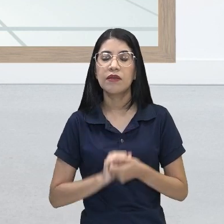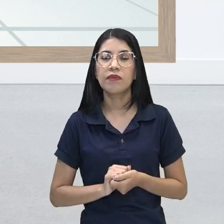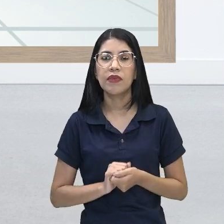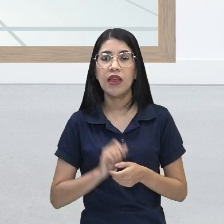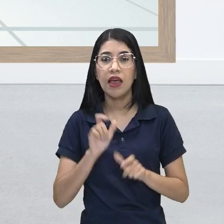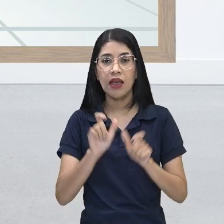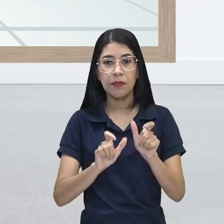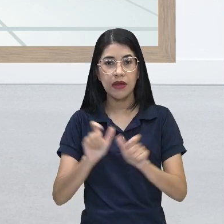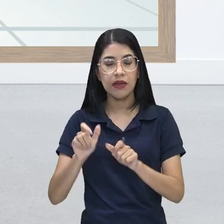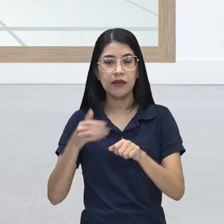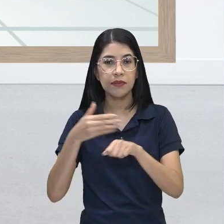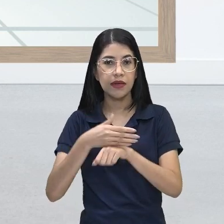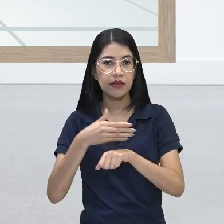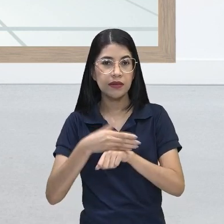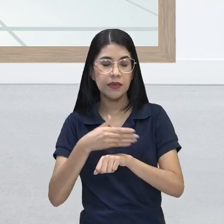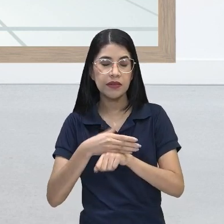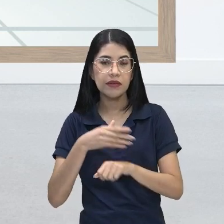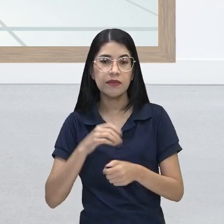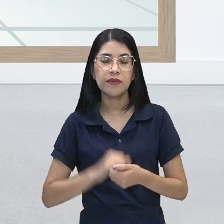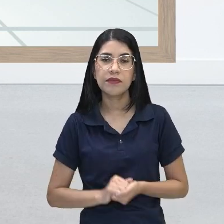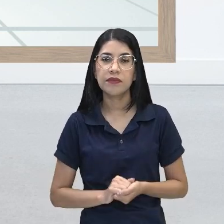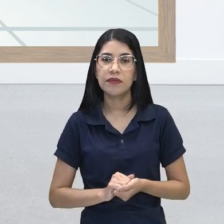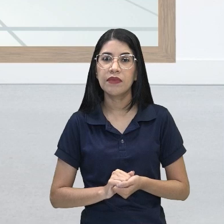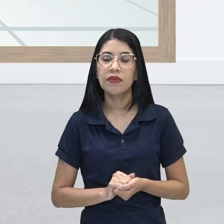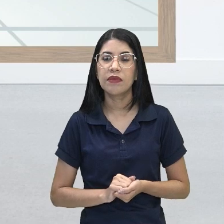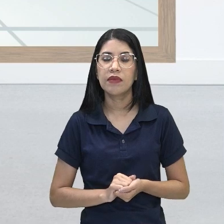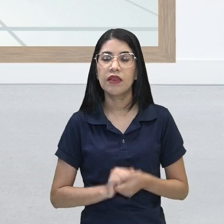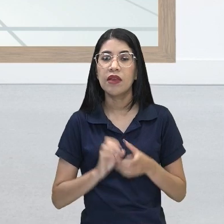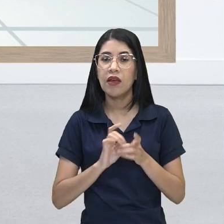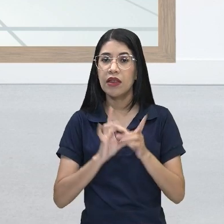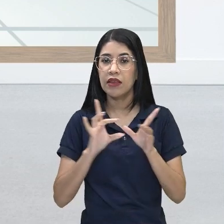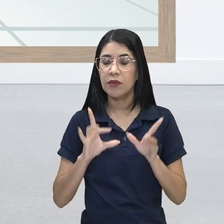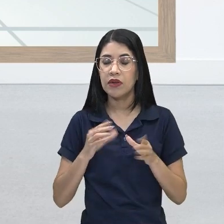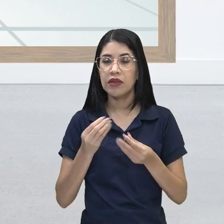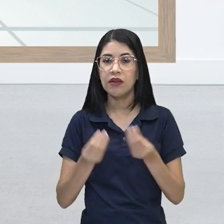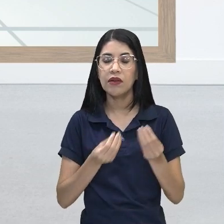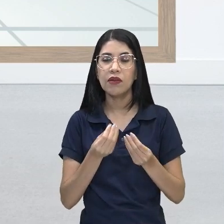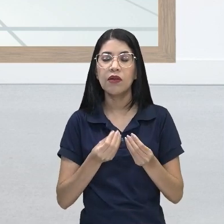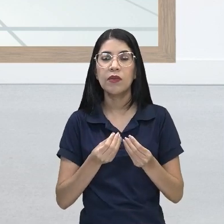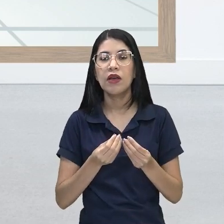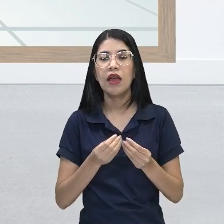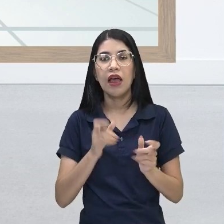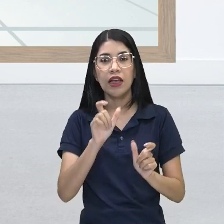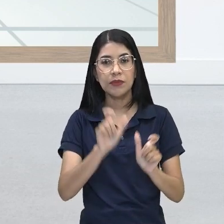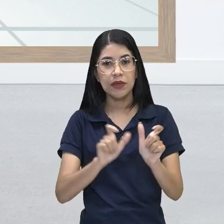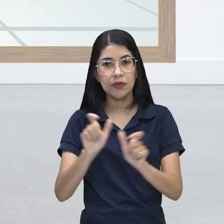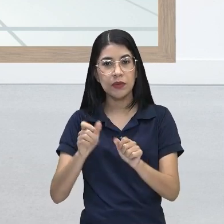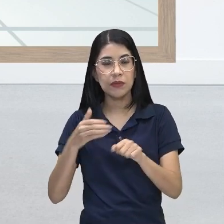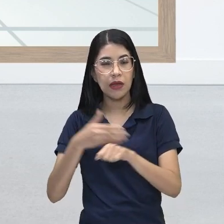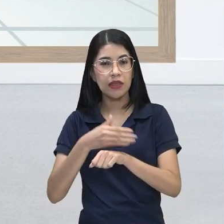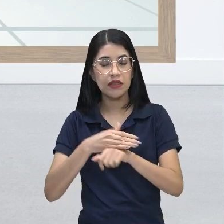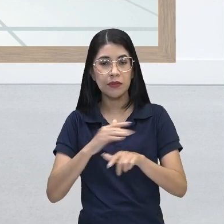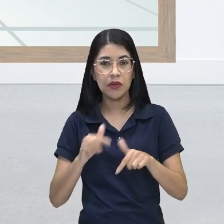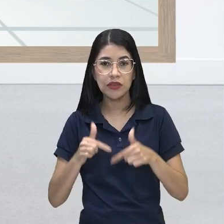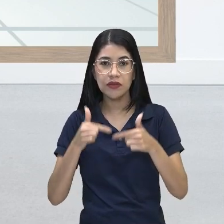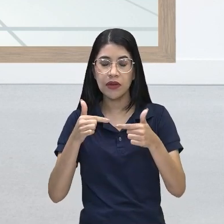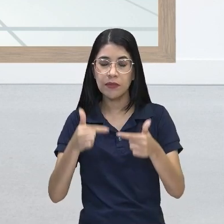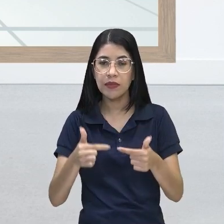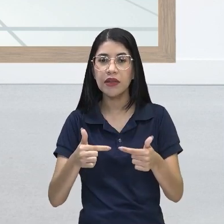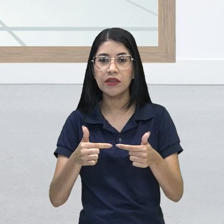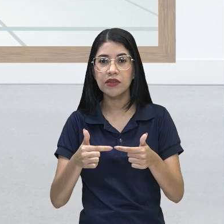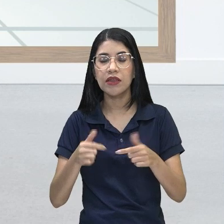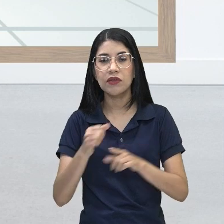popular. A democracia é exercida por meio da participação ativa dos